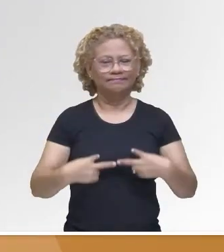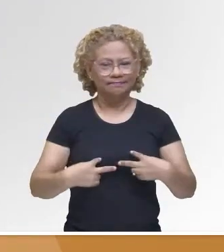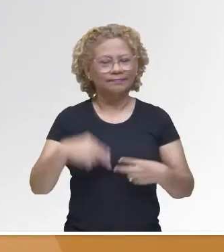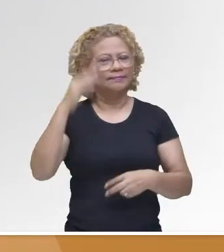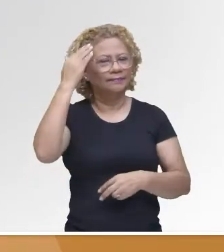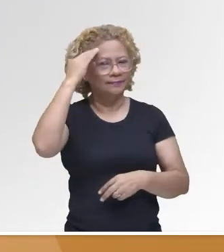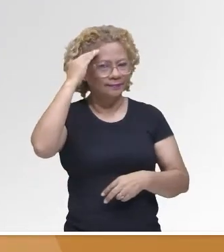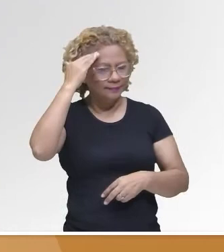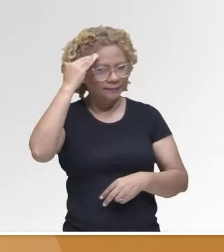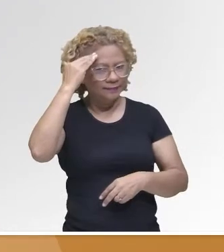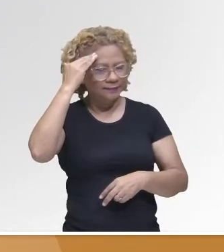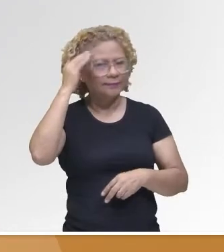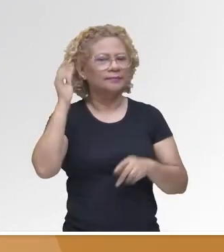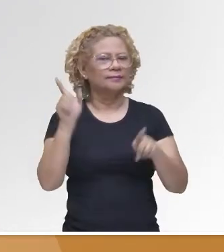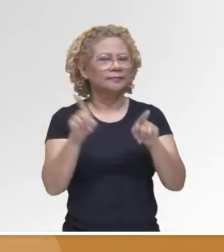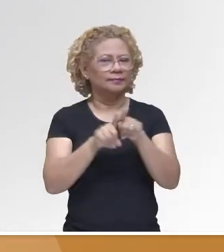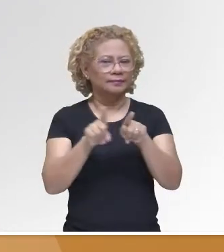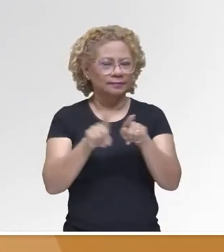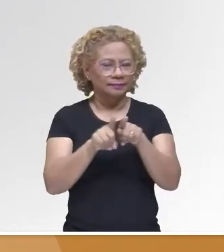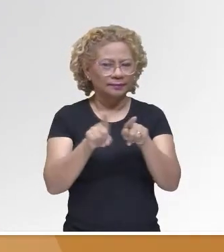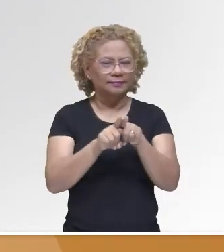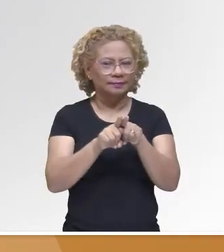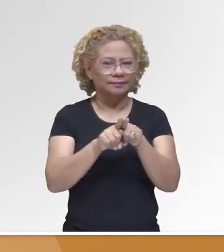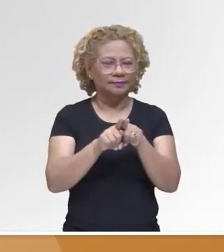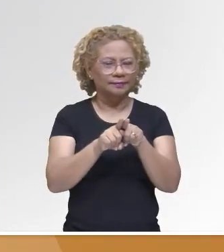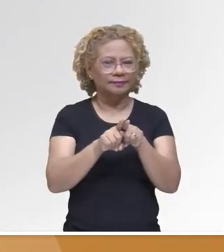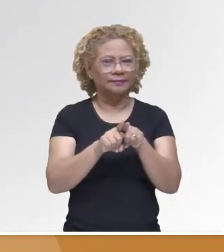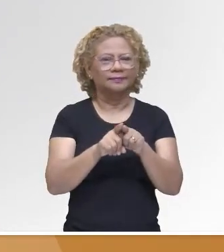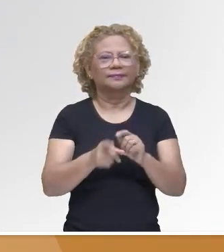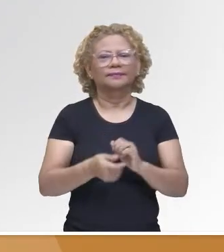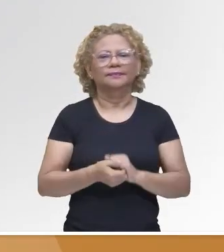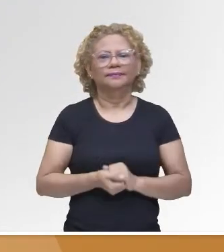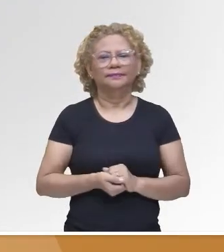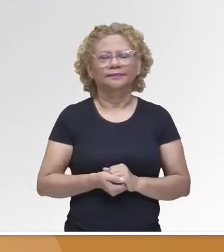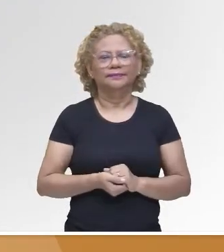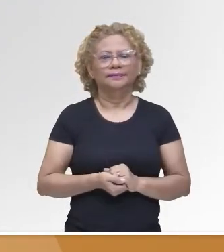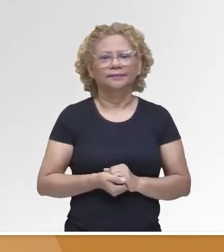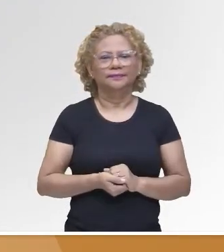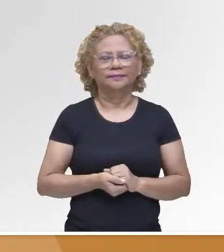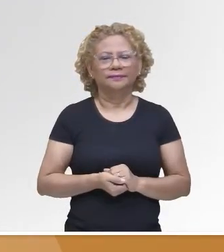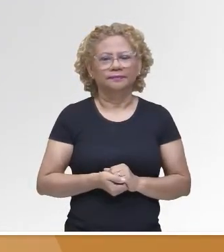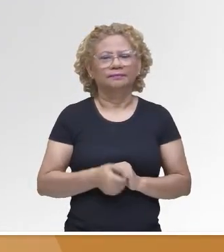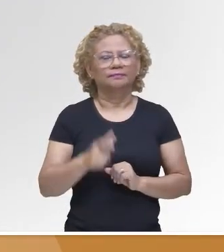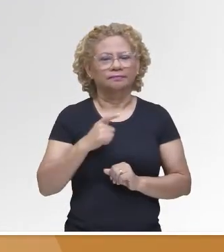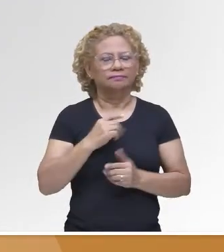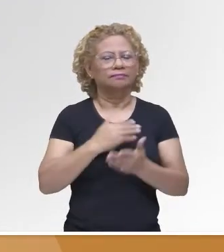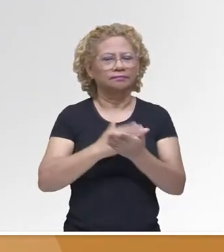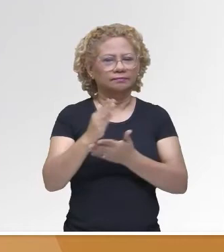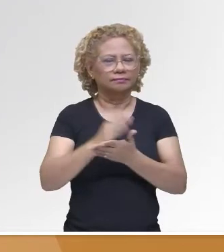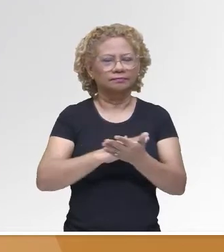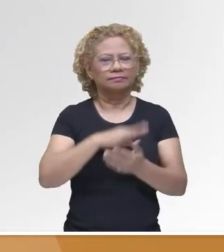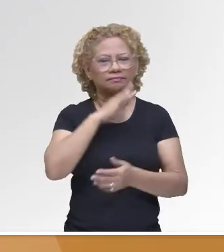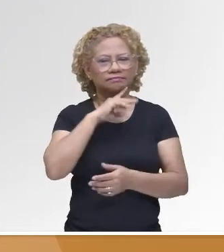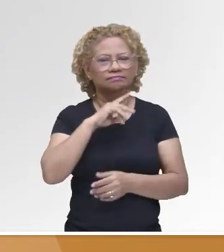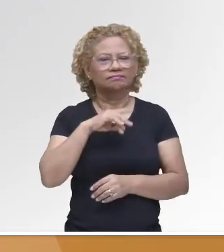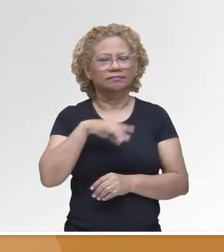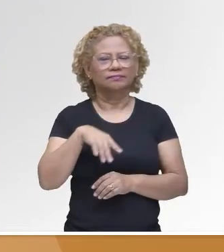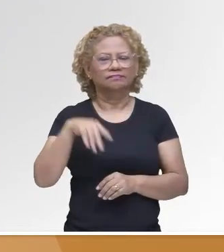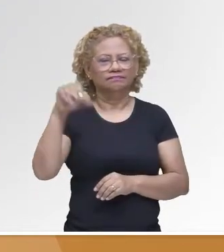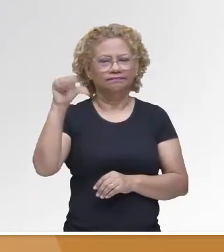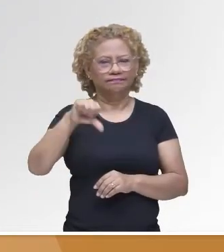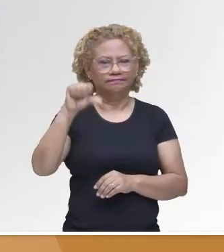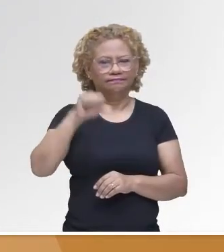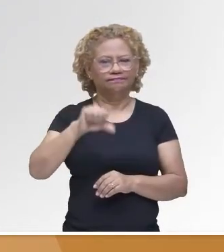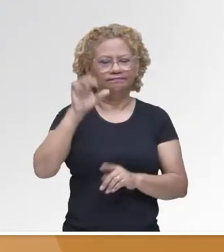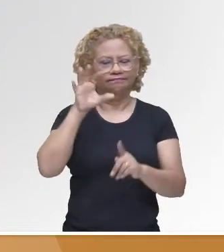né, que influenciam a nossa convivência. O racismo, a intolerância, né? Um monte de coisa foi